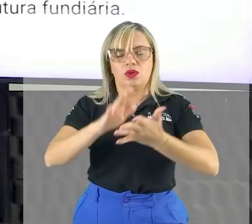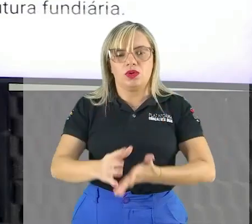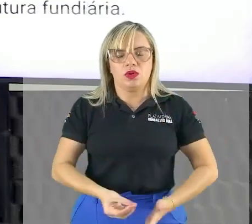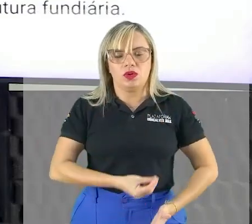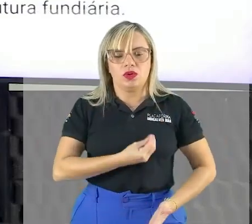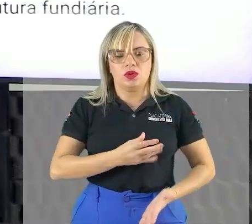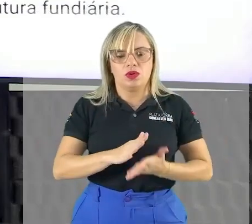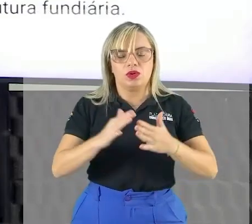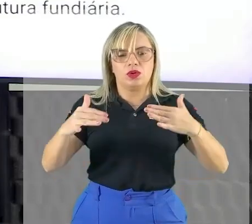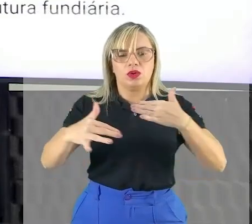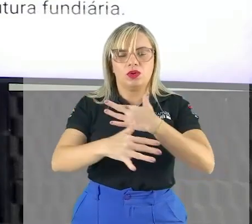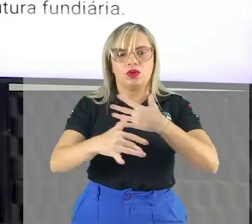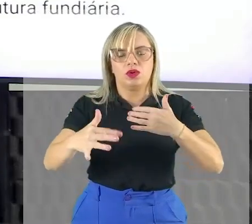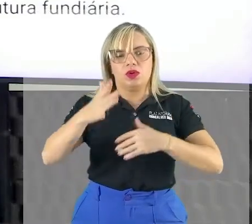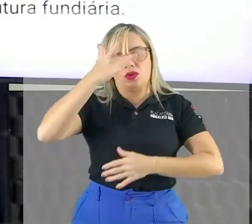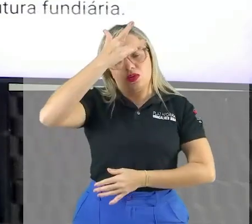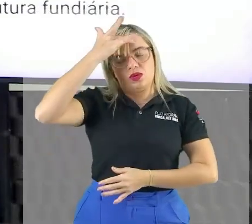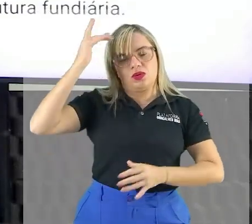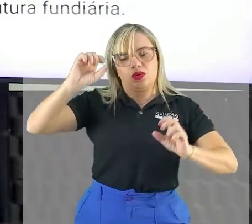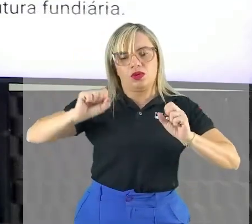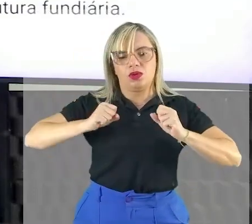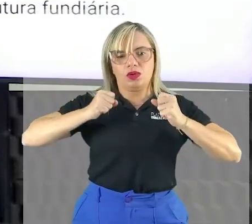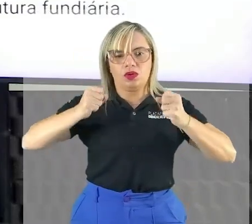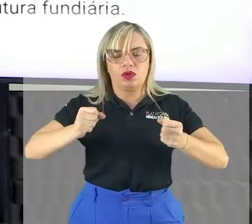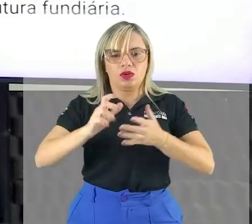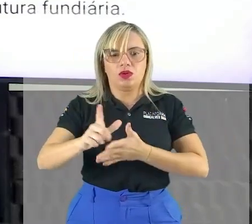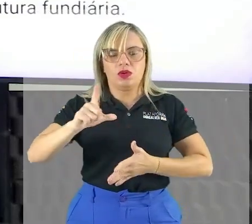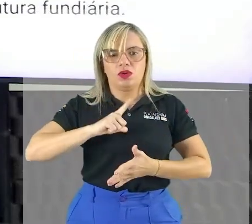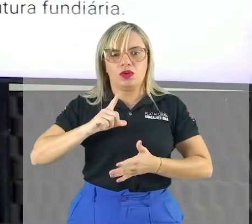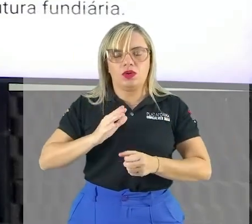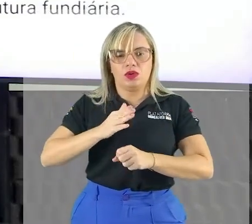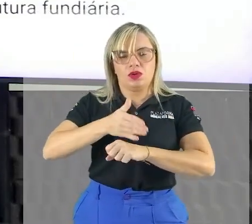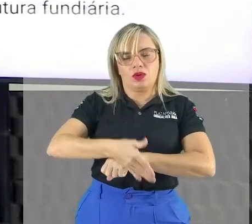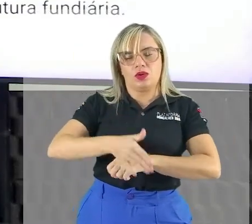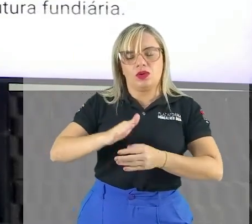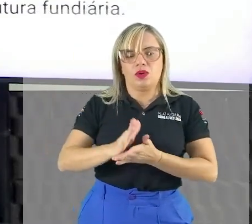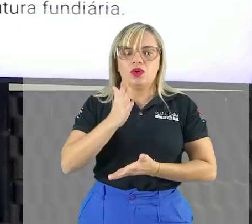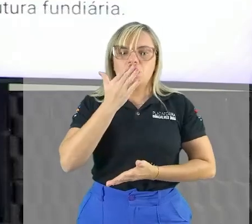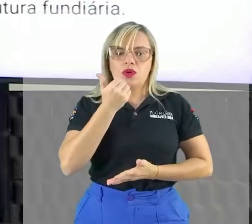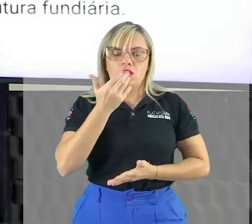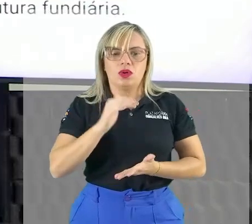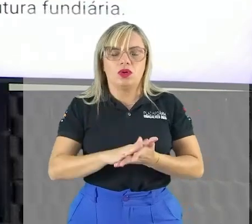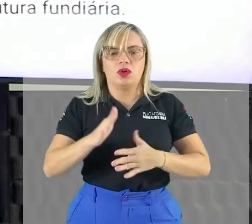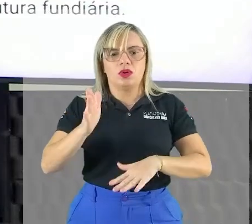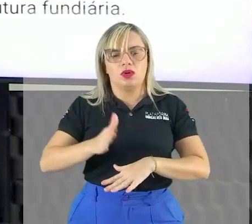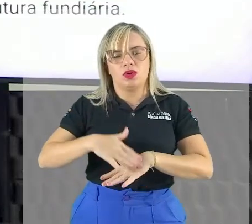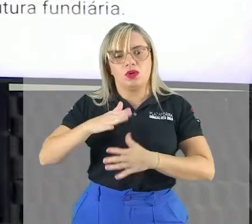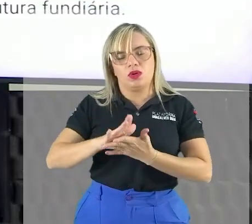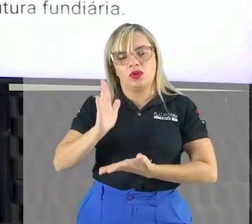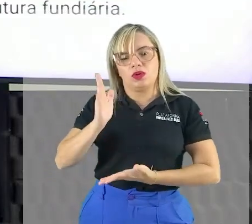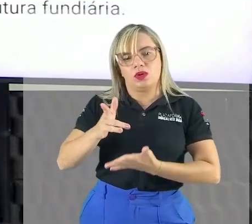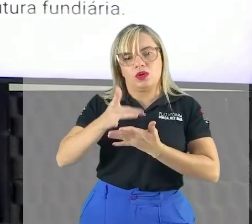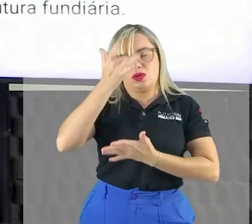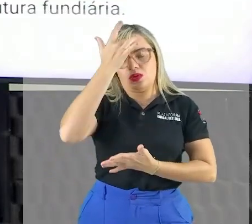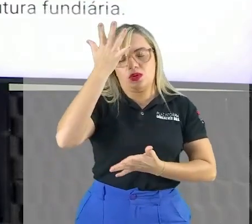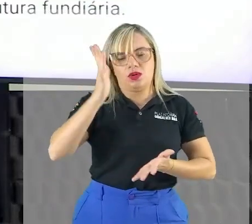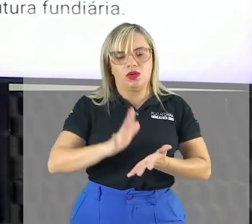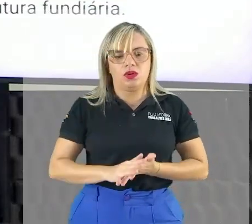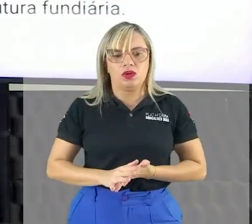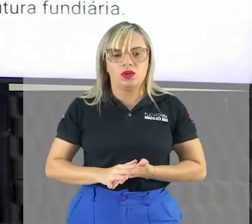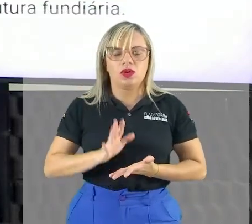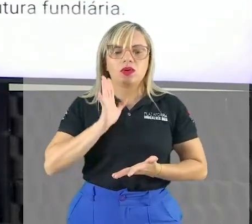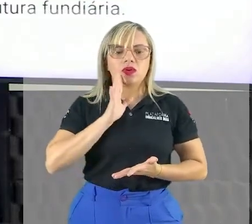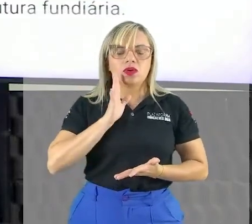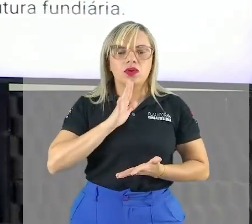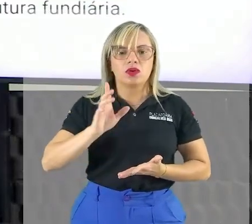vida urbana, porque as pessoas puderam, então, ter acesso aos alimentos de uma forma mais direta e mais fácil. Beleza? Vamos